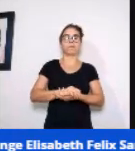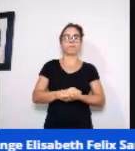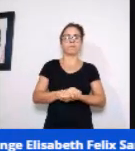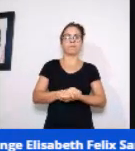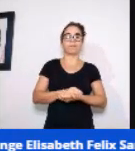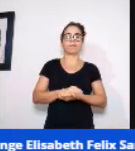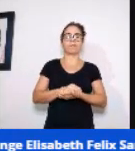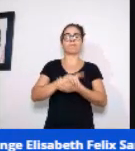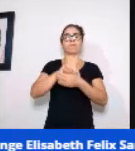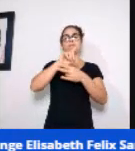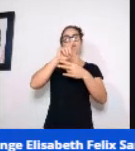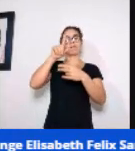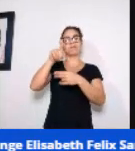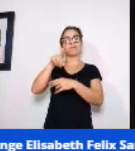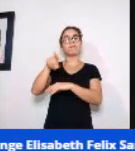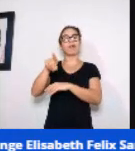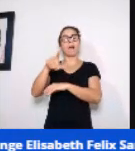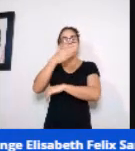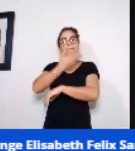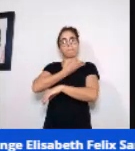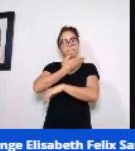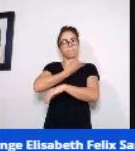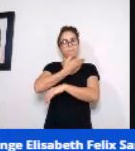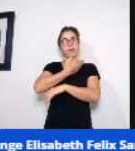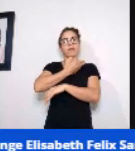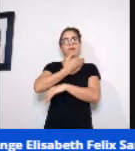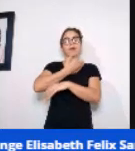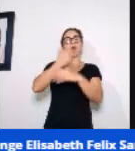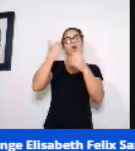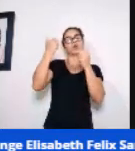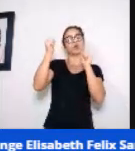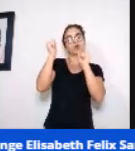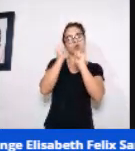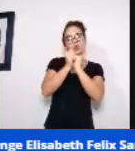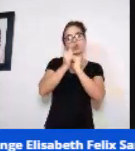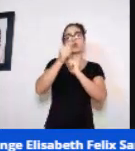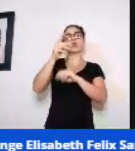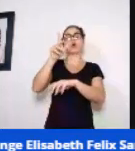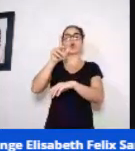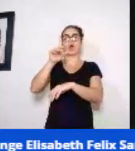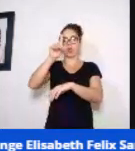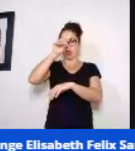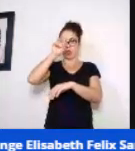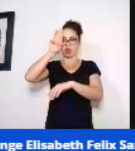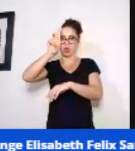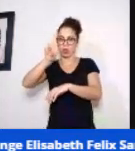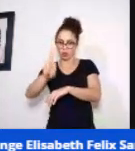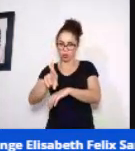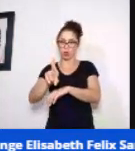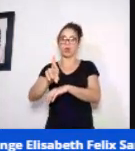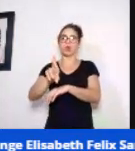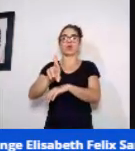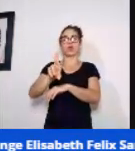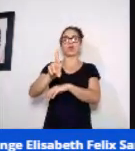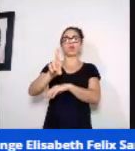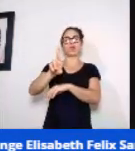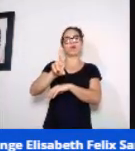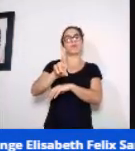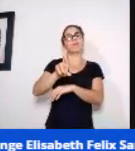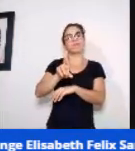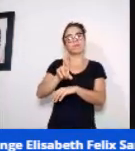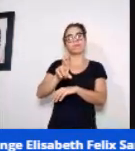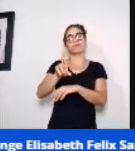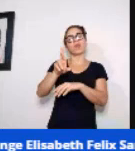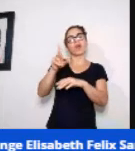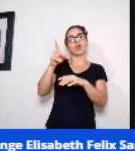Essa é minha amiga e parceira, diretora-geral, diretora Lucilene Fernandes de Oliveira, que divide comigo